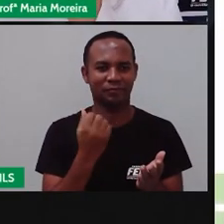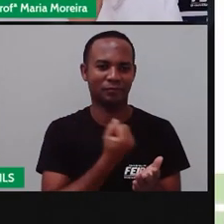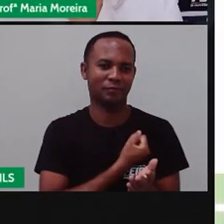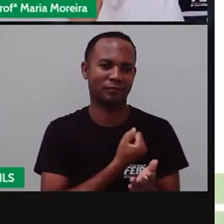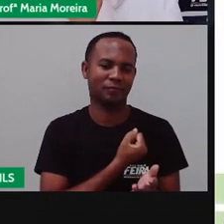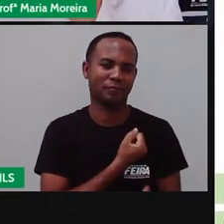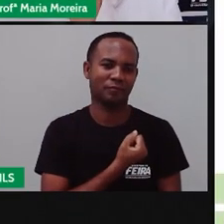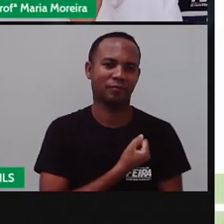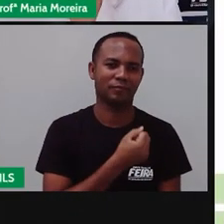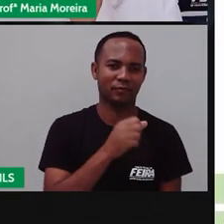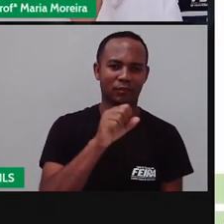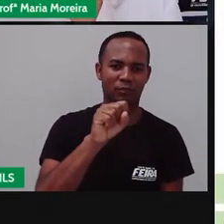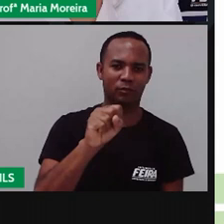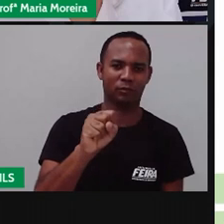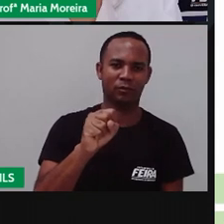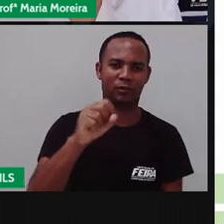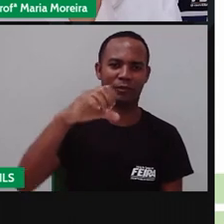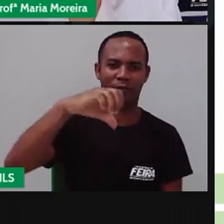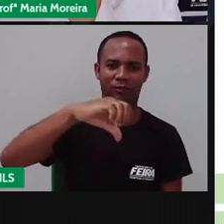número